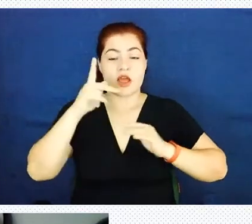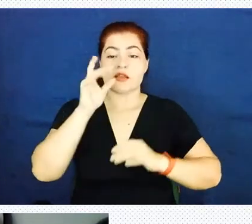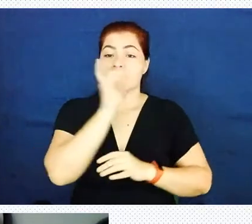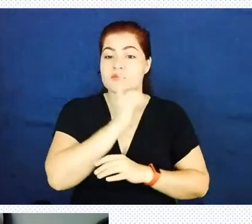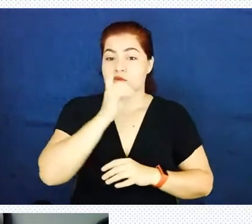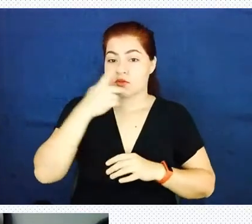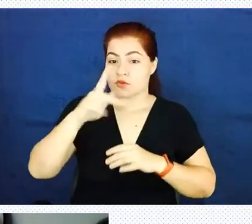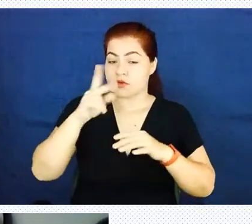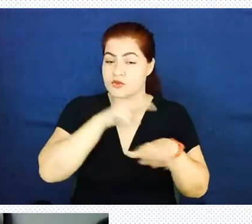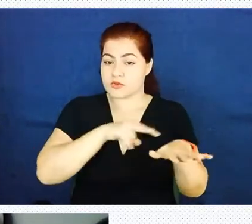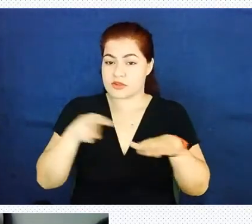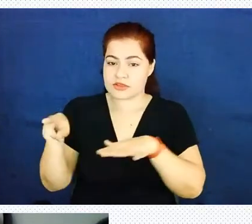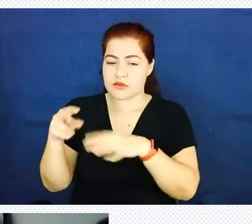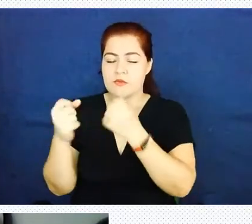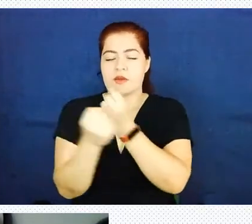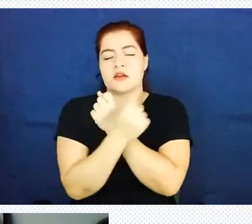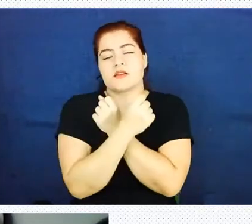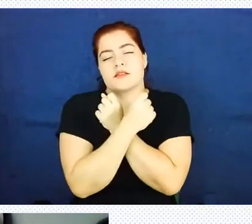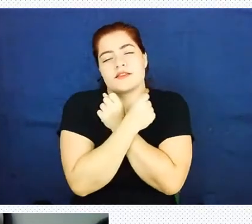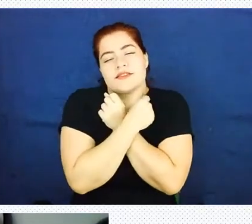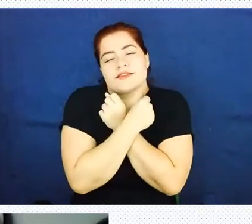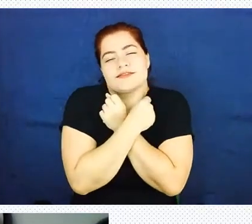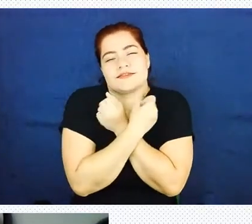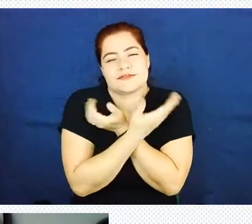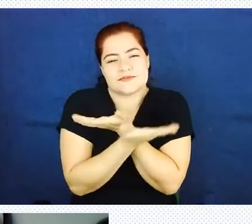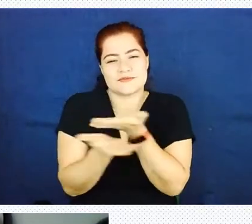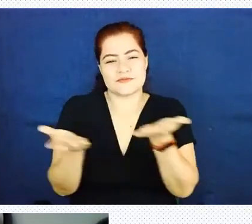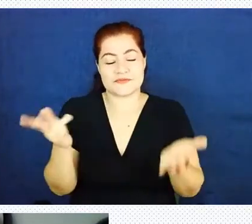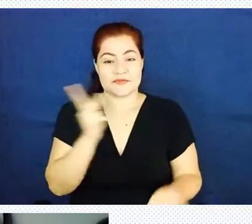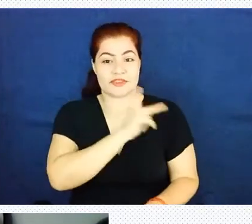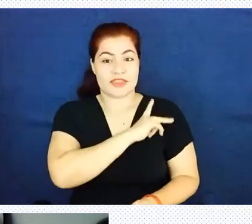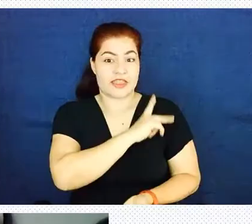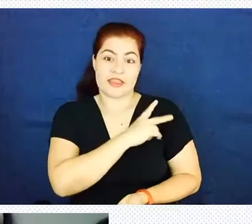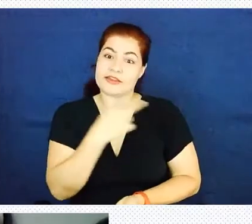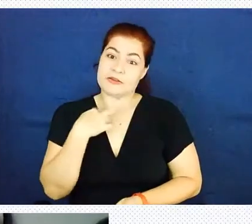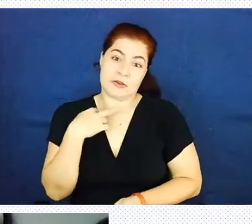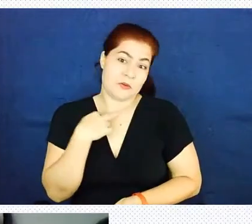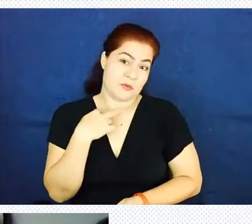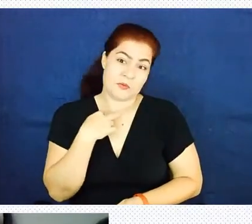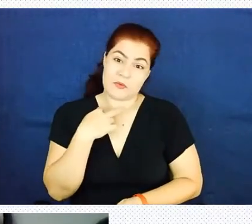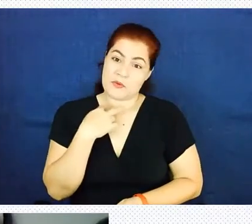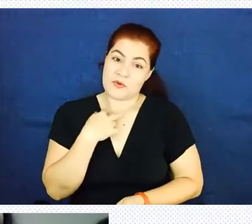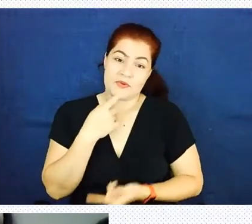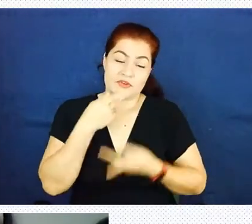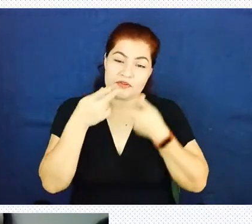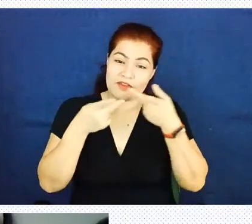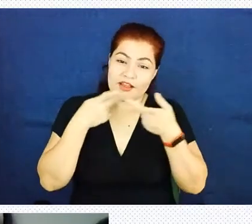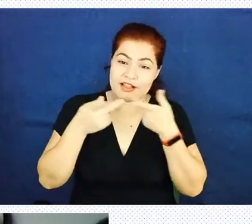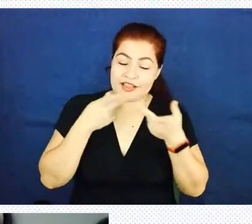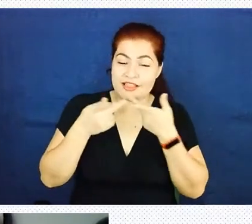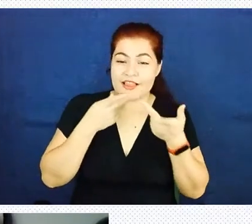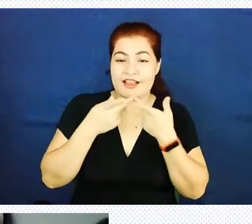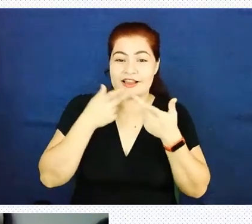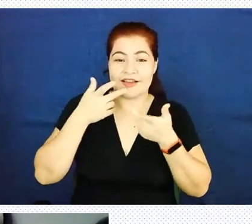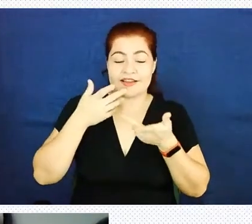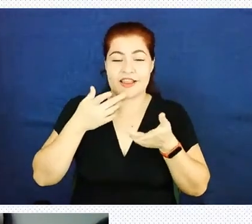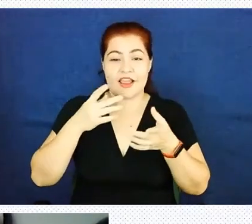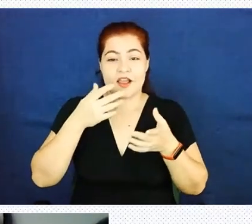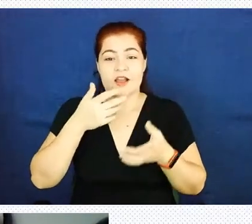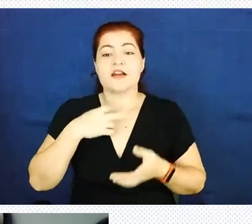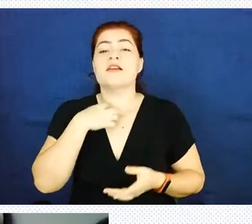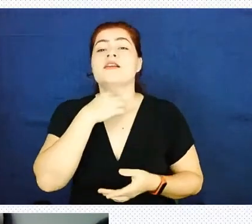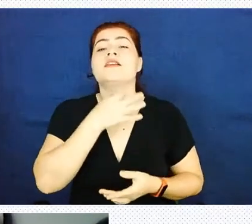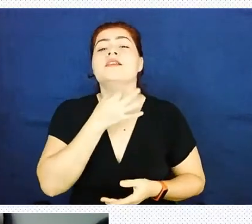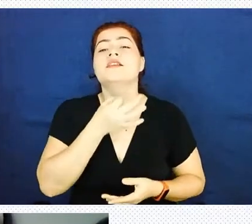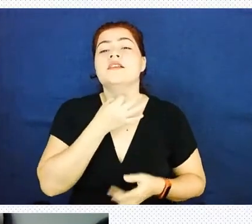semana. Receba um abraço carinhoso. Kate não pode verbalizar, mas ela expressa o carinho